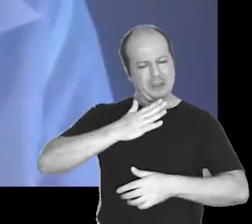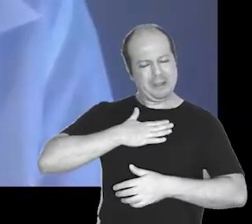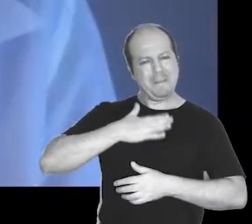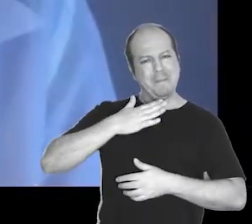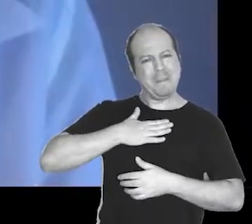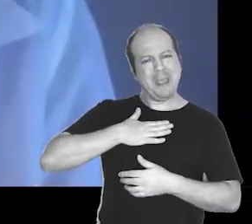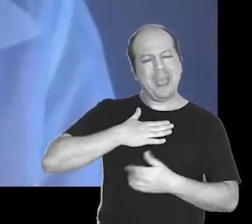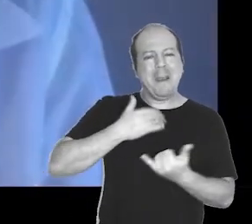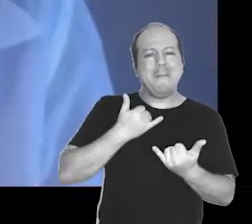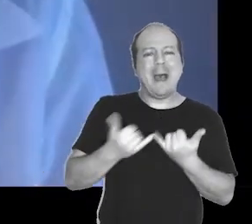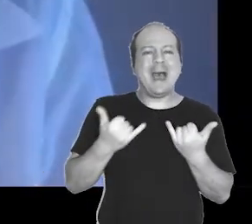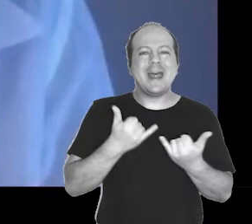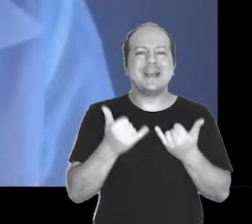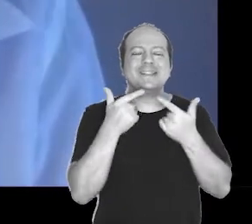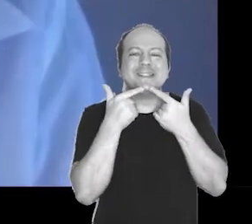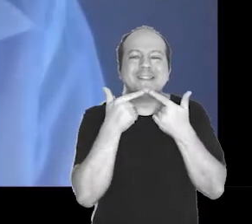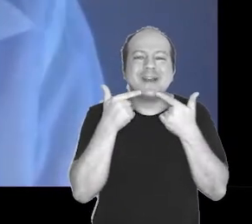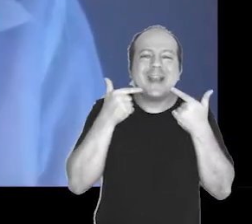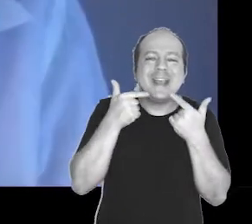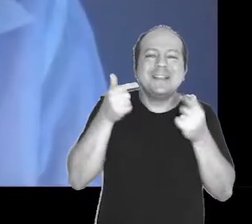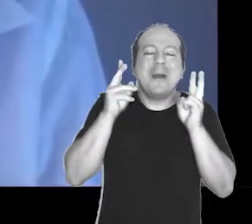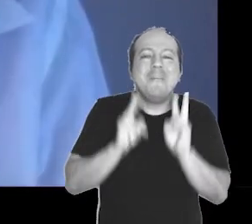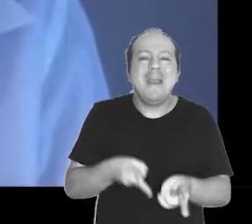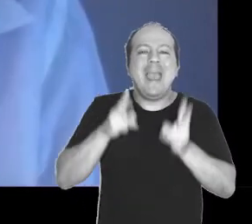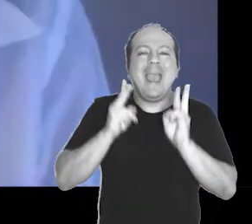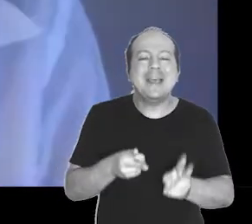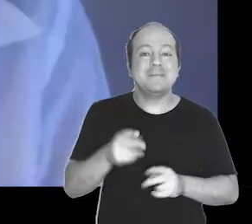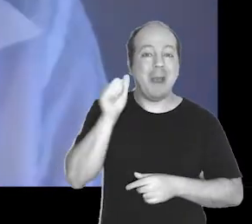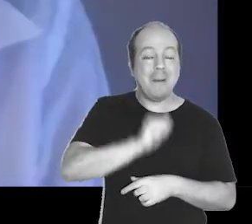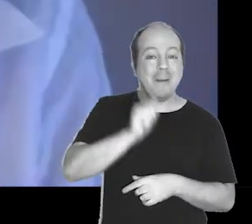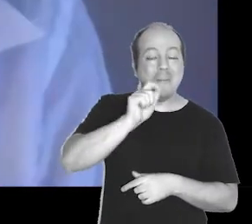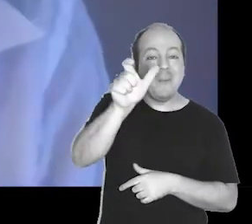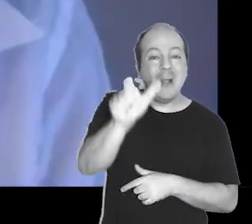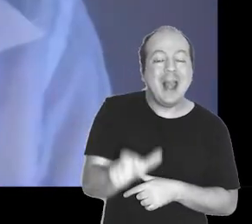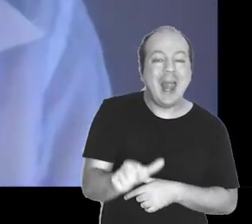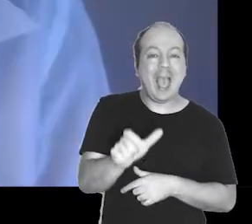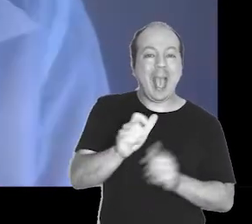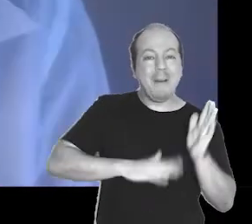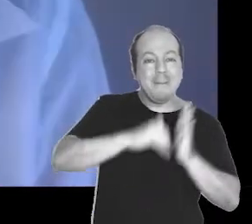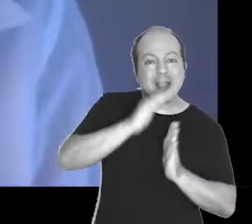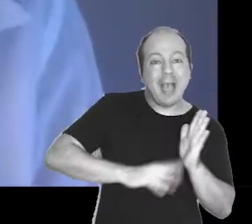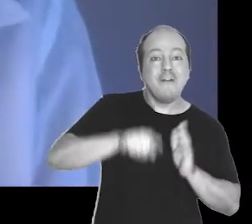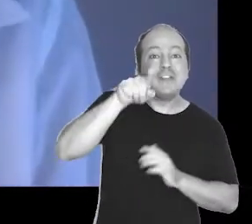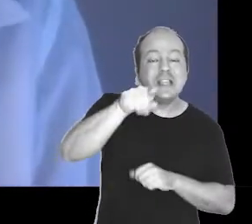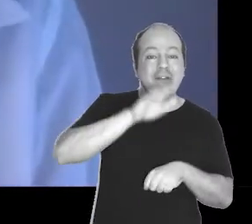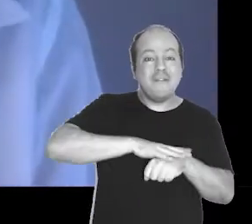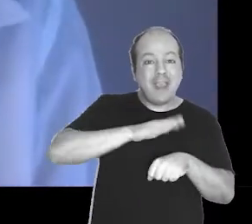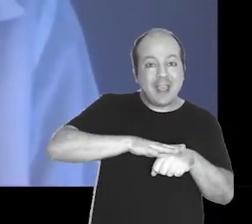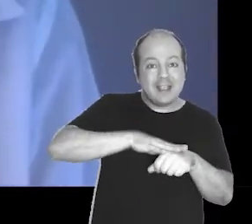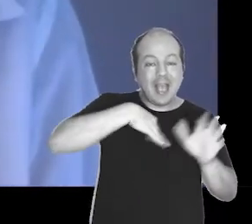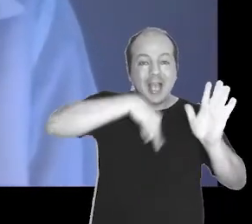mesmo sorriso ambíguo das mulheres pintadas por você.